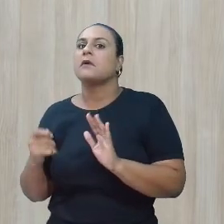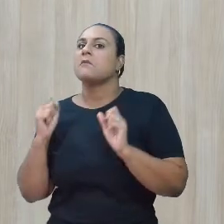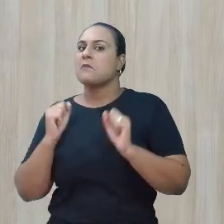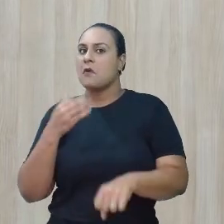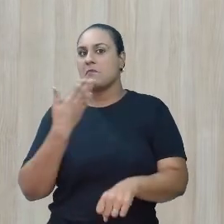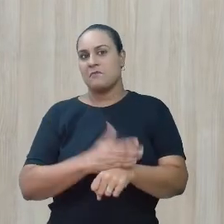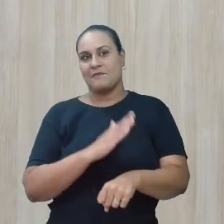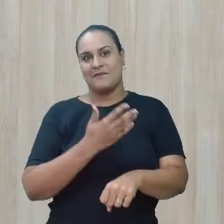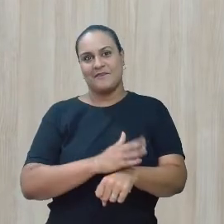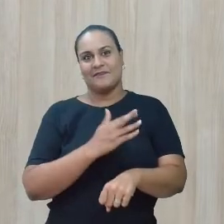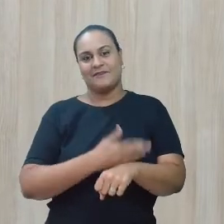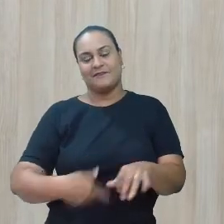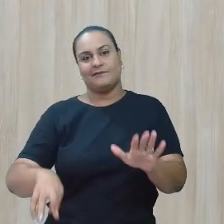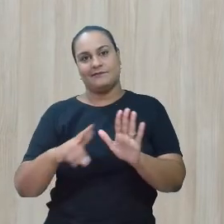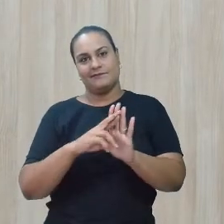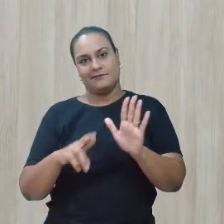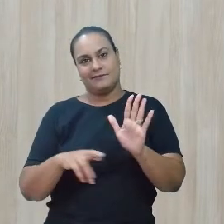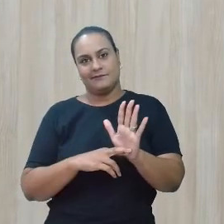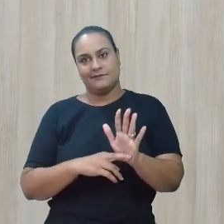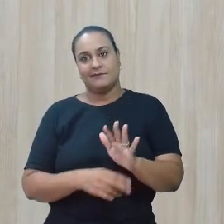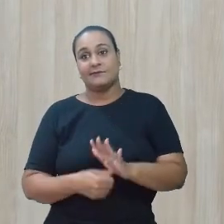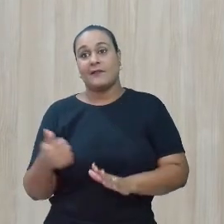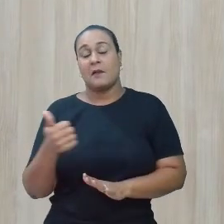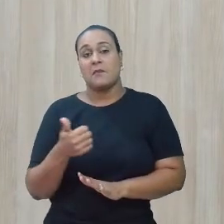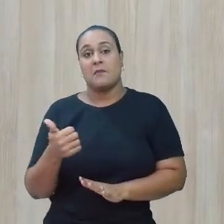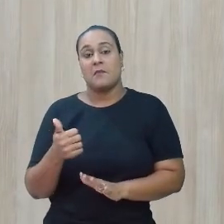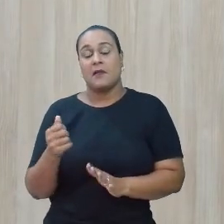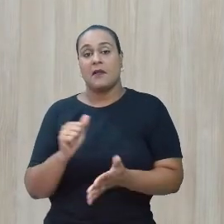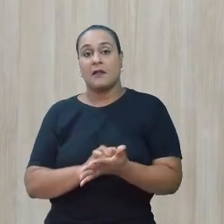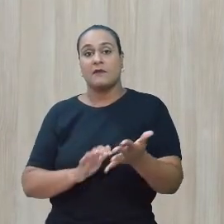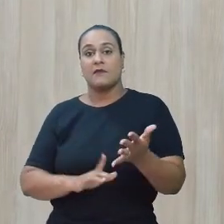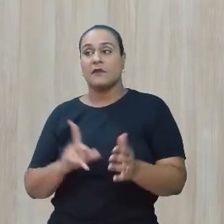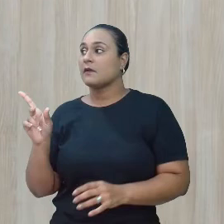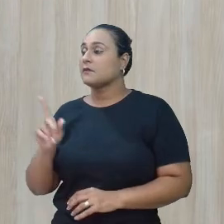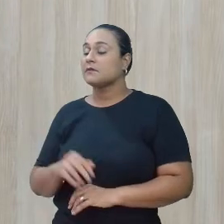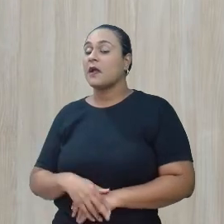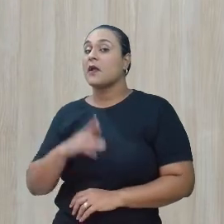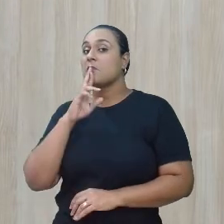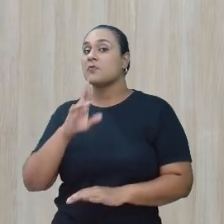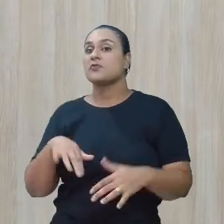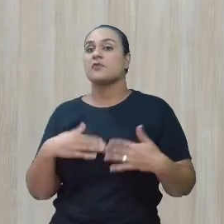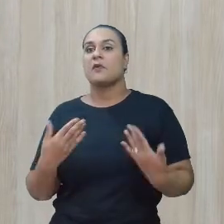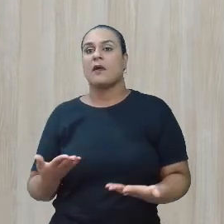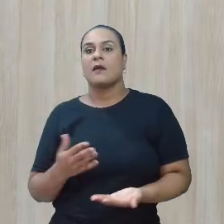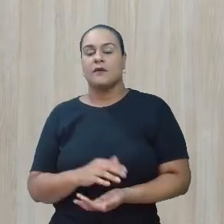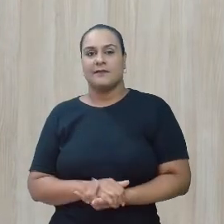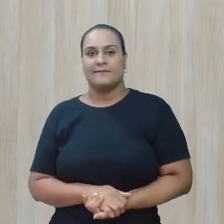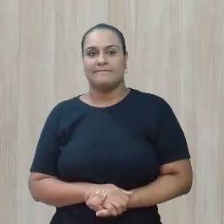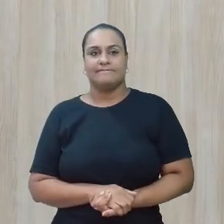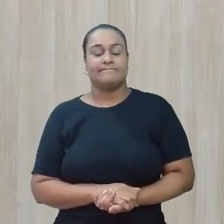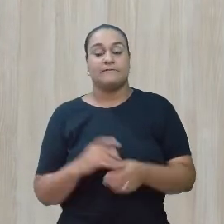essas regras aqui, ó. Por exemplo, essa primeira questão que eu coloquei aqui, qual é a resposta? Em qual